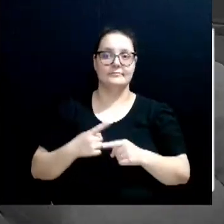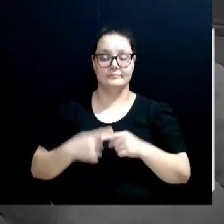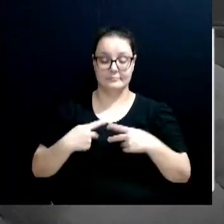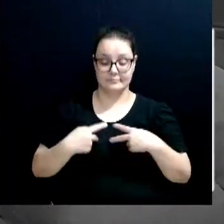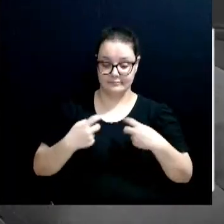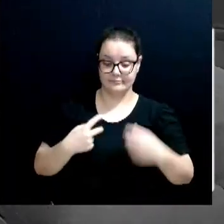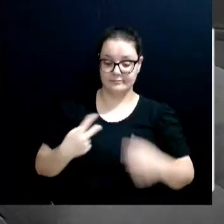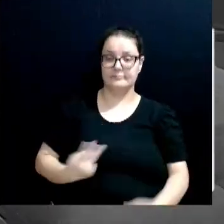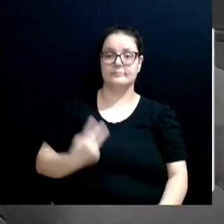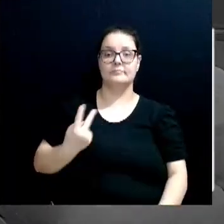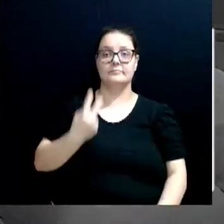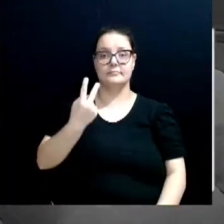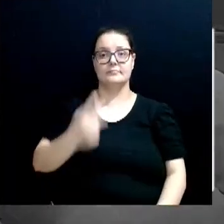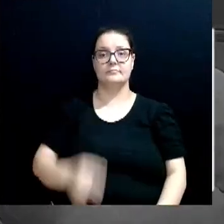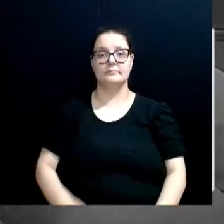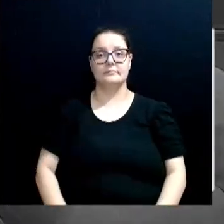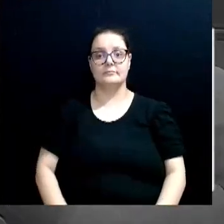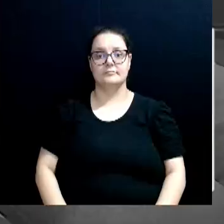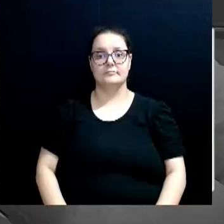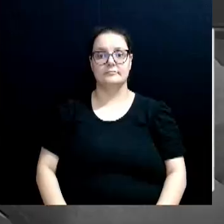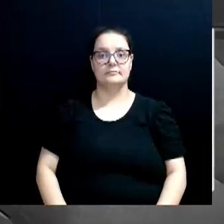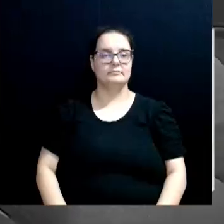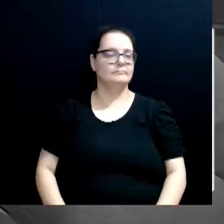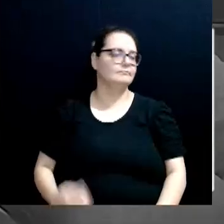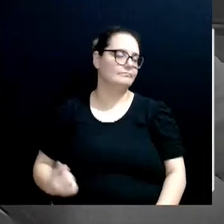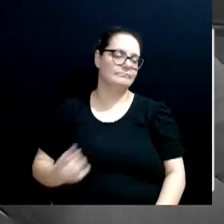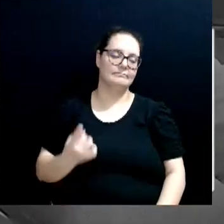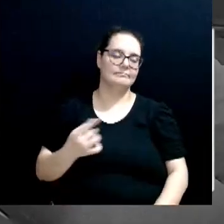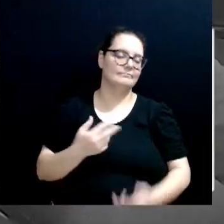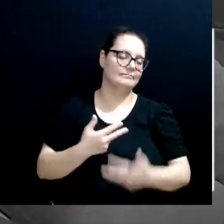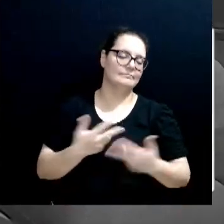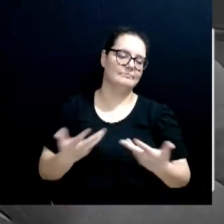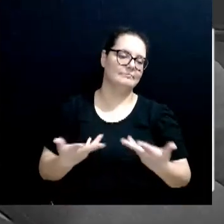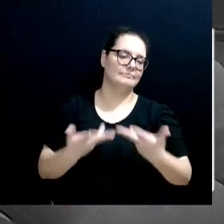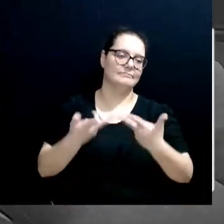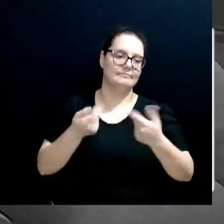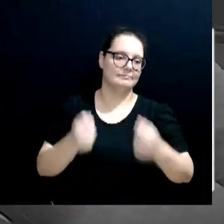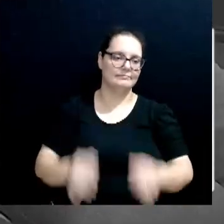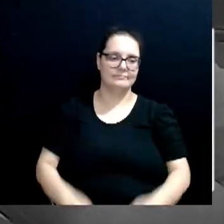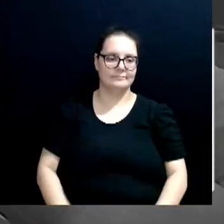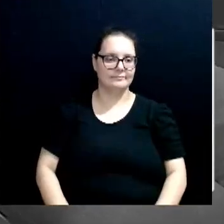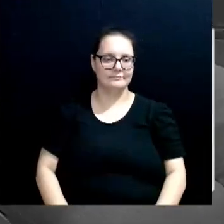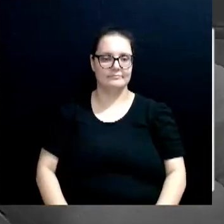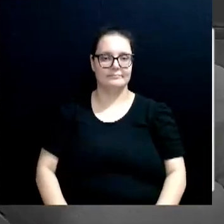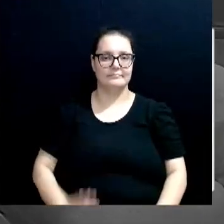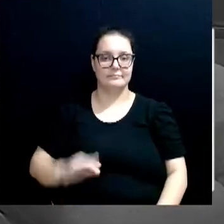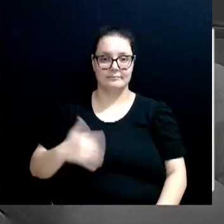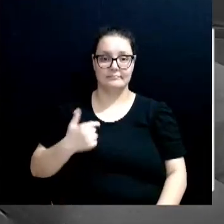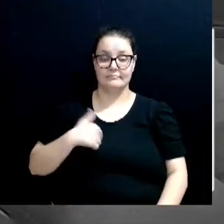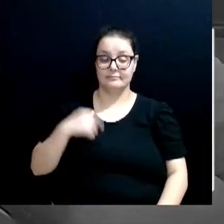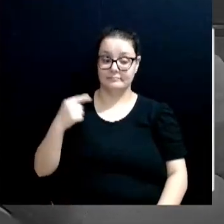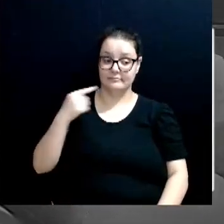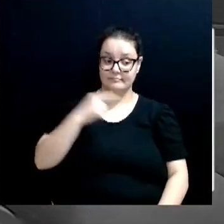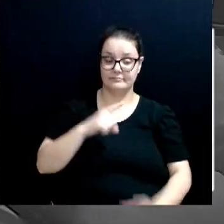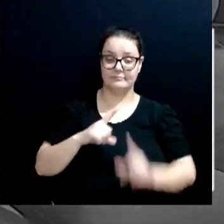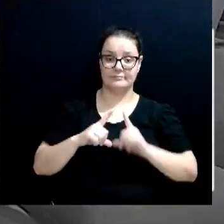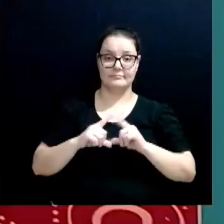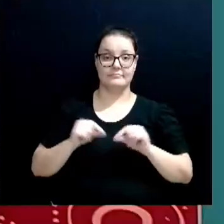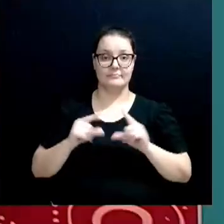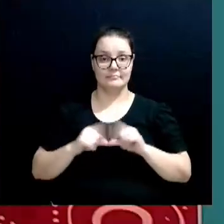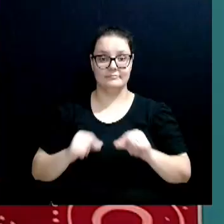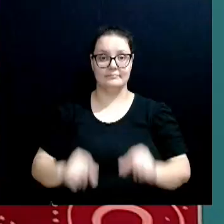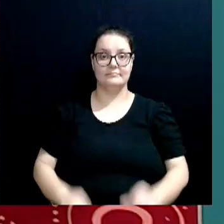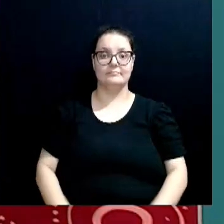reconhecimento infinito, é um negócio maravilhoso. Quando eu estou em Brasília, quando